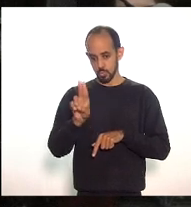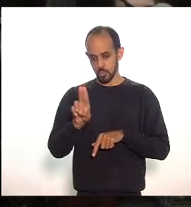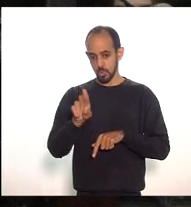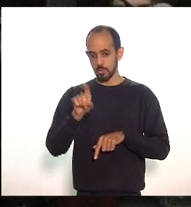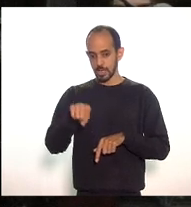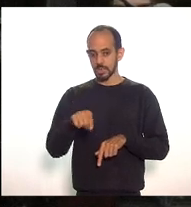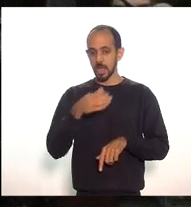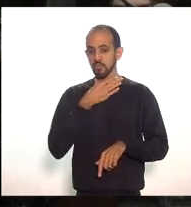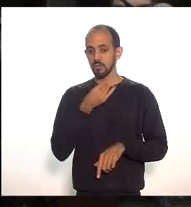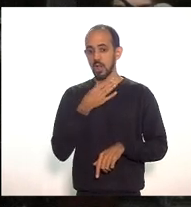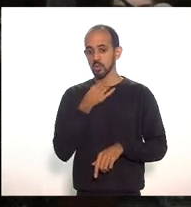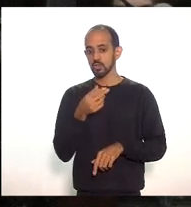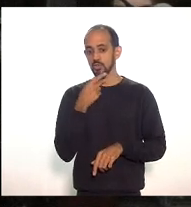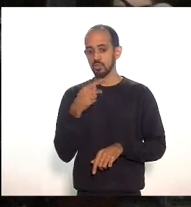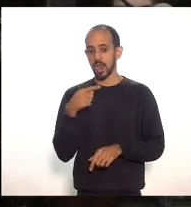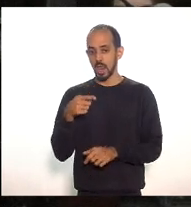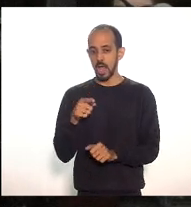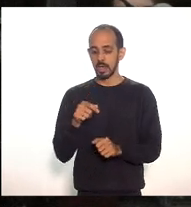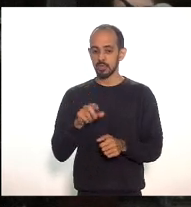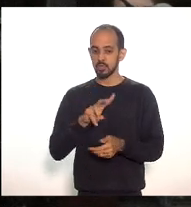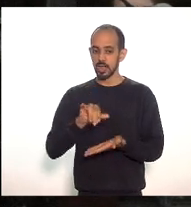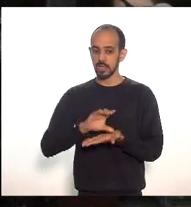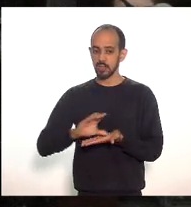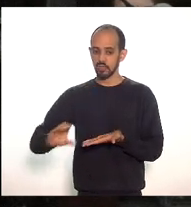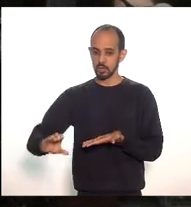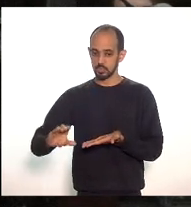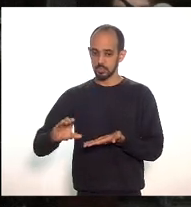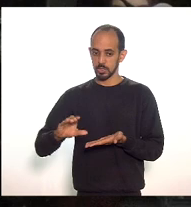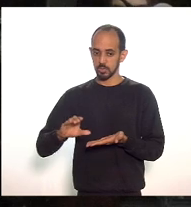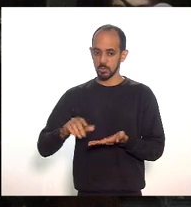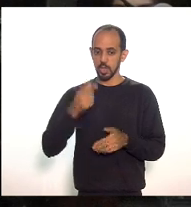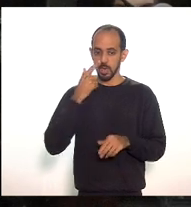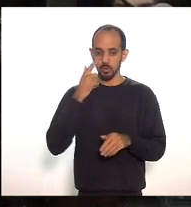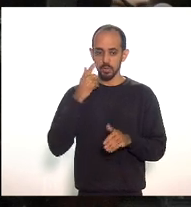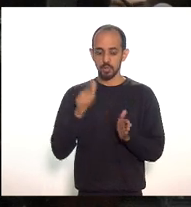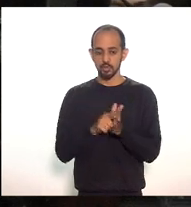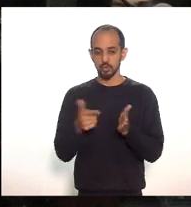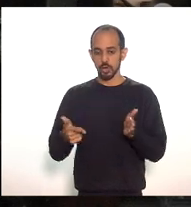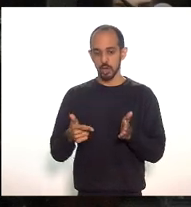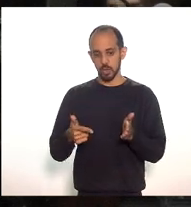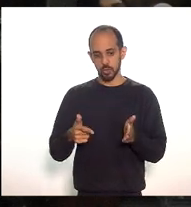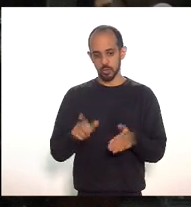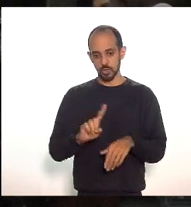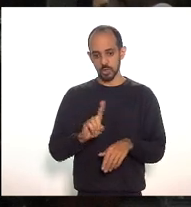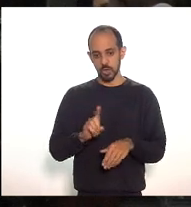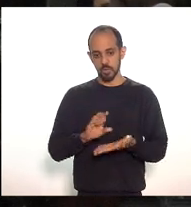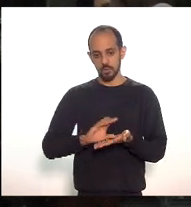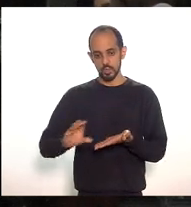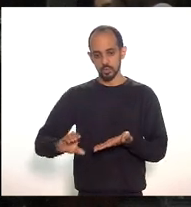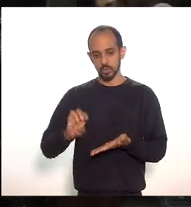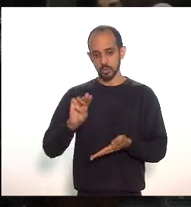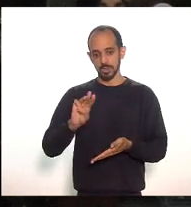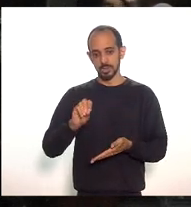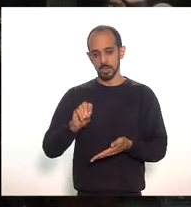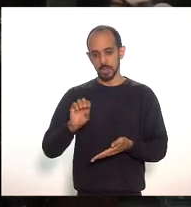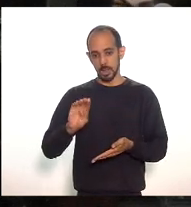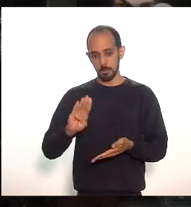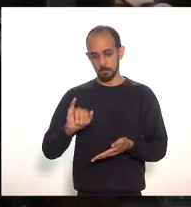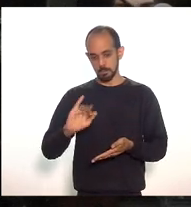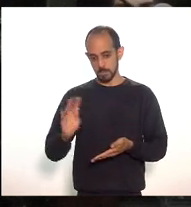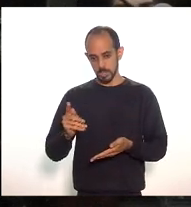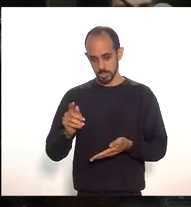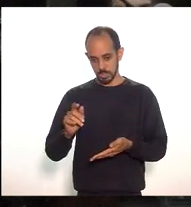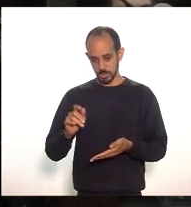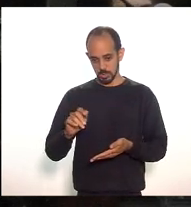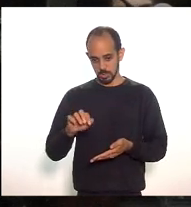eu vi nos jornais que irão investir 30b Alguém já me falou mais de 100 bilhões